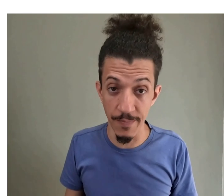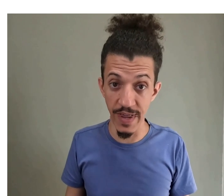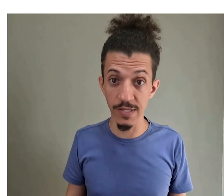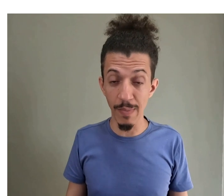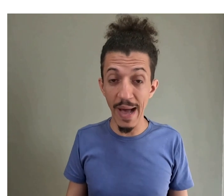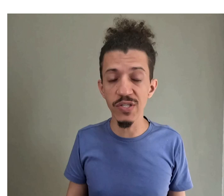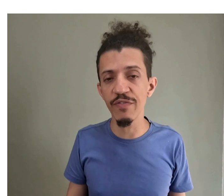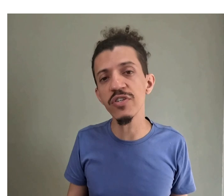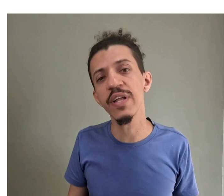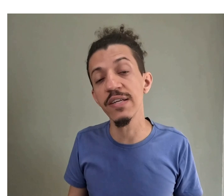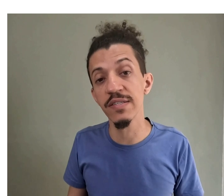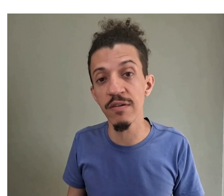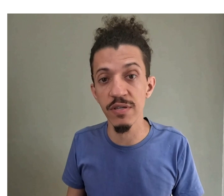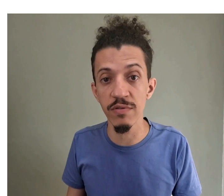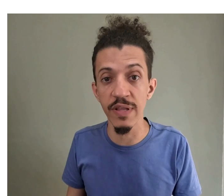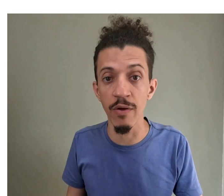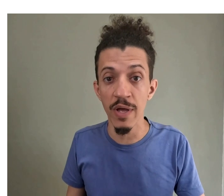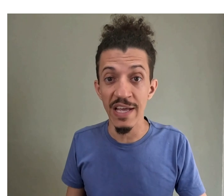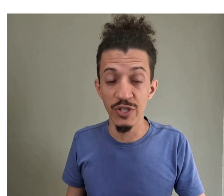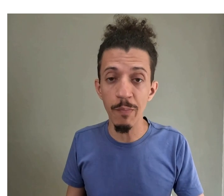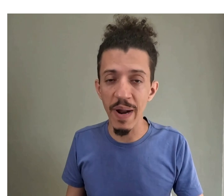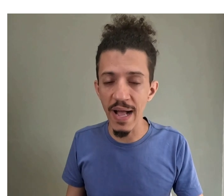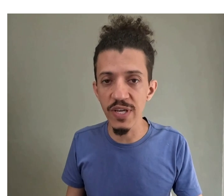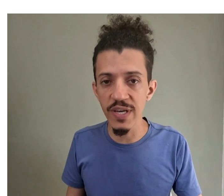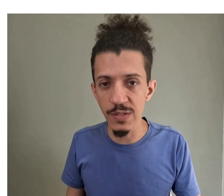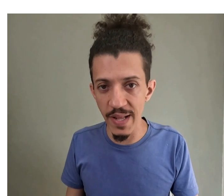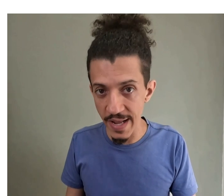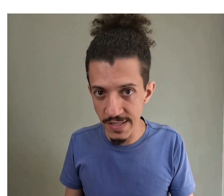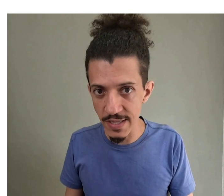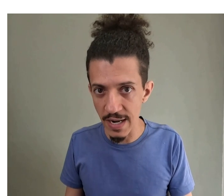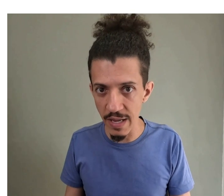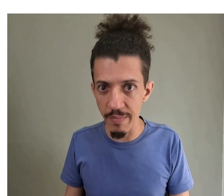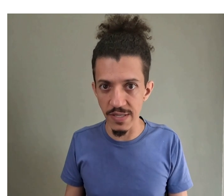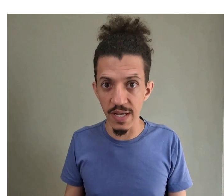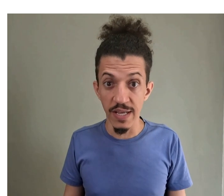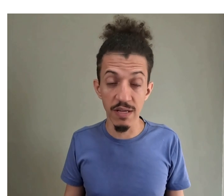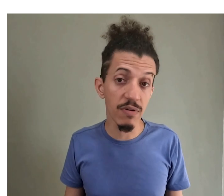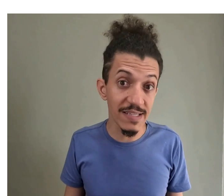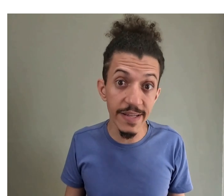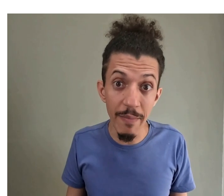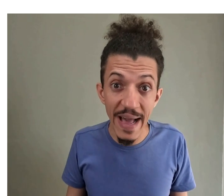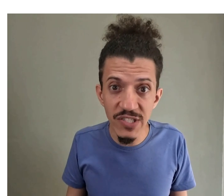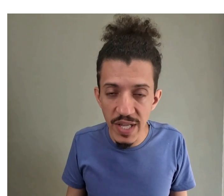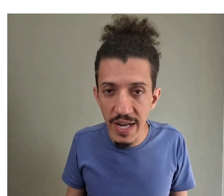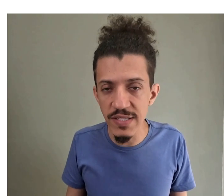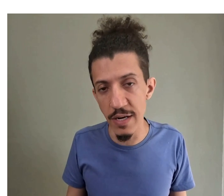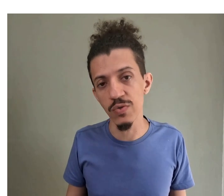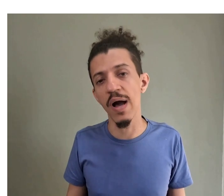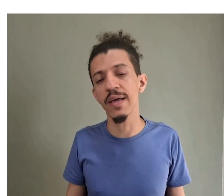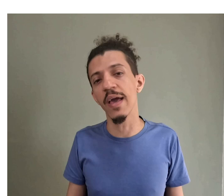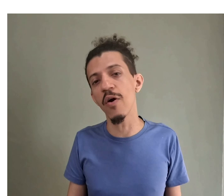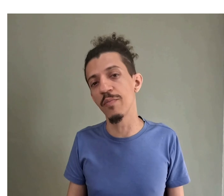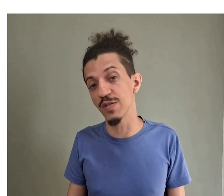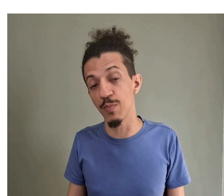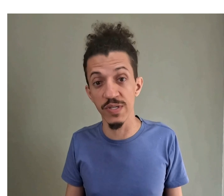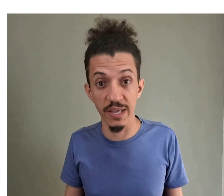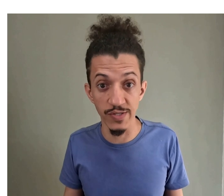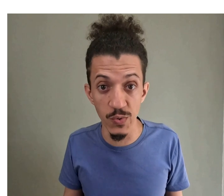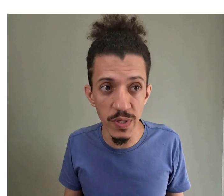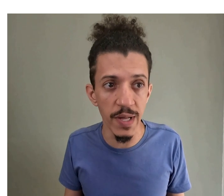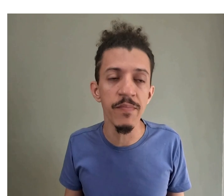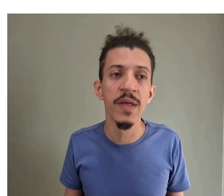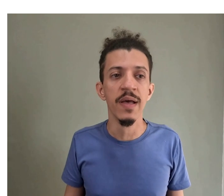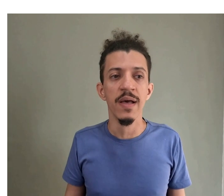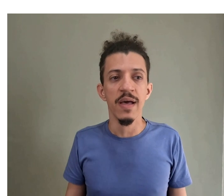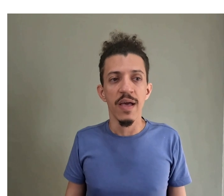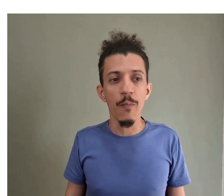Libras. Nesses mais de 23 anos que eu tenho de prática e experiência na Libras, sendo casada há mais de 13 anos com a Raquel, minha esposa, que é